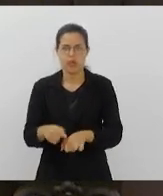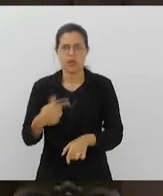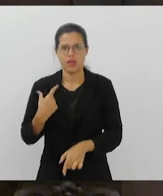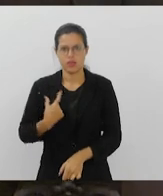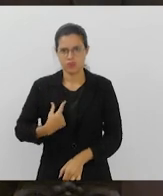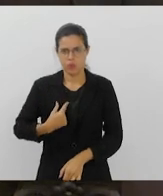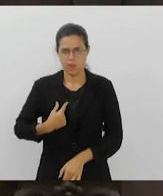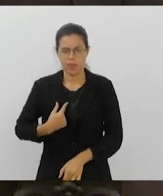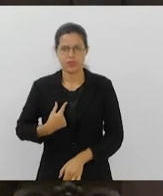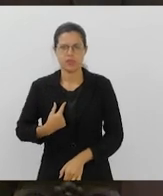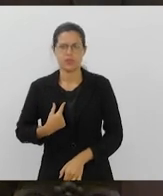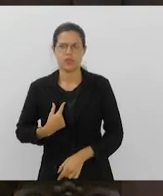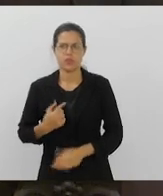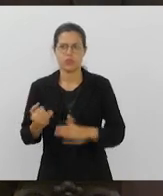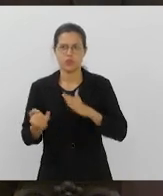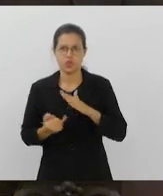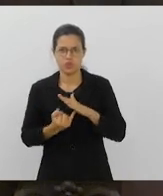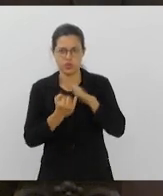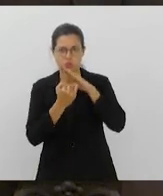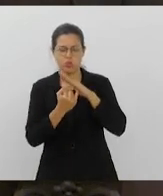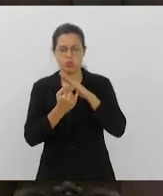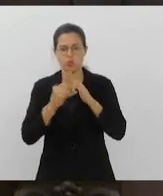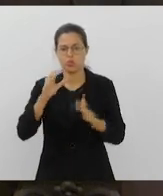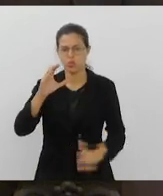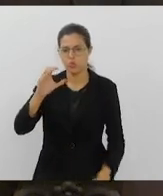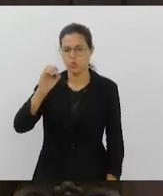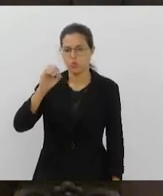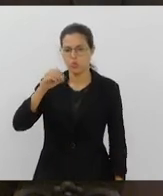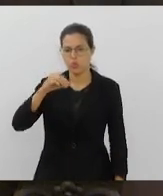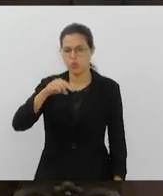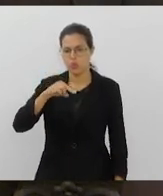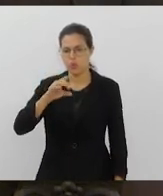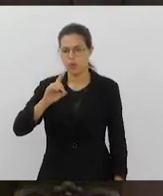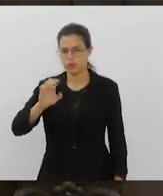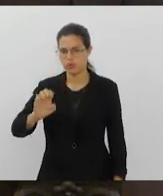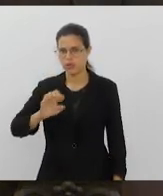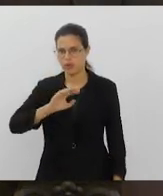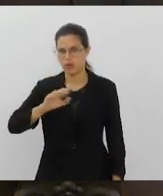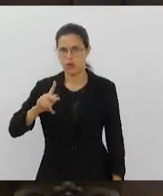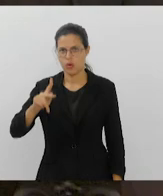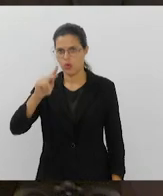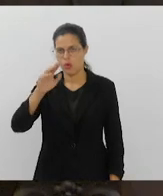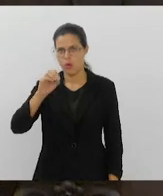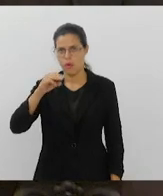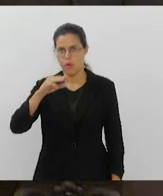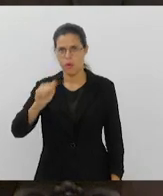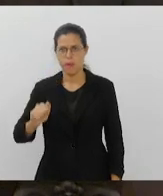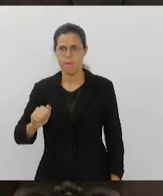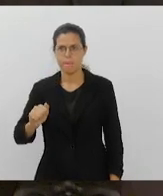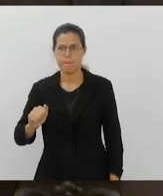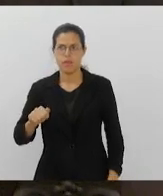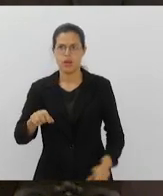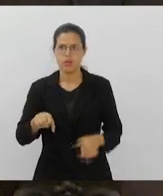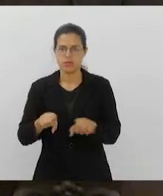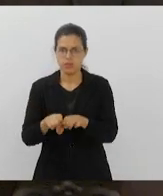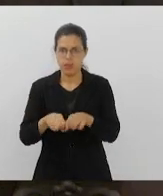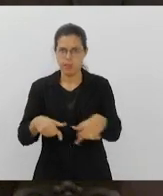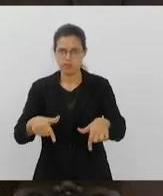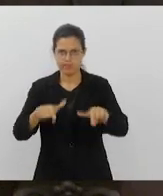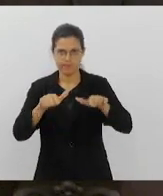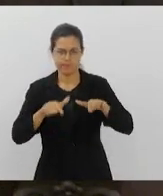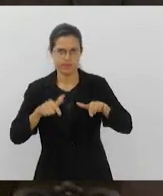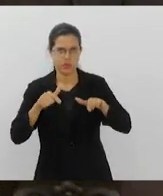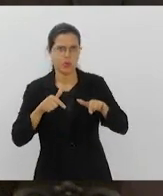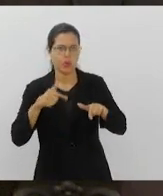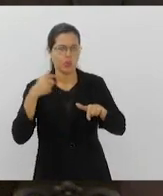Instituto Internacional Conde Coma, além das moções do gabinete do vereador Rogério Amorim. E para isso